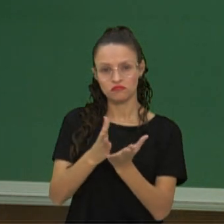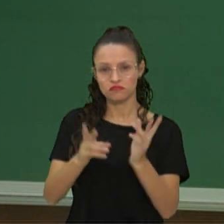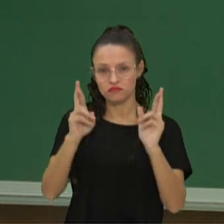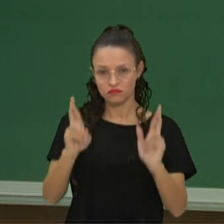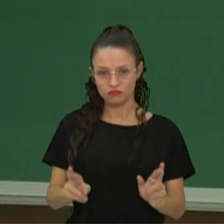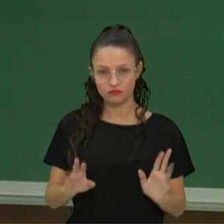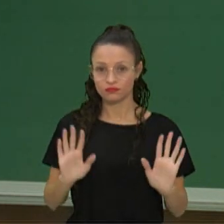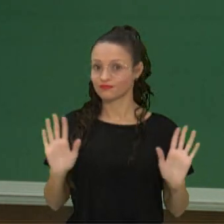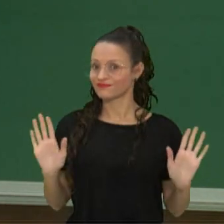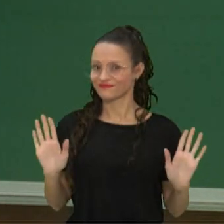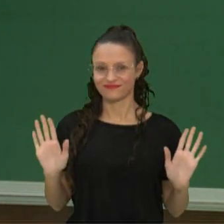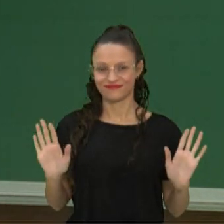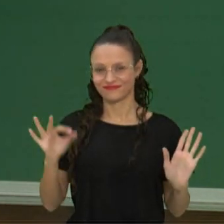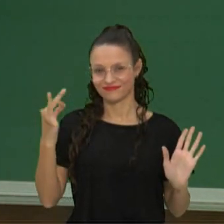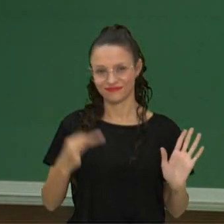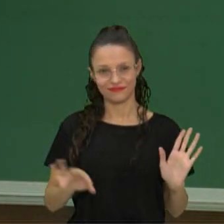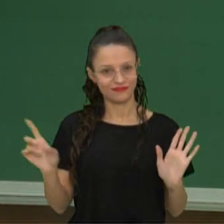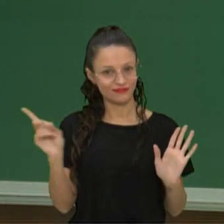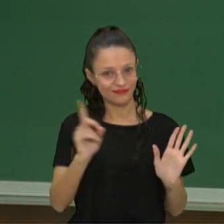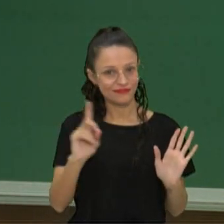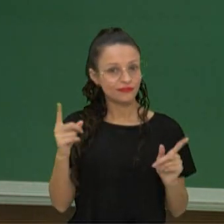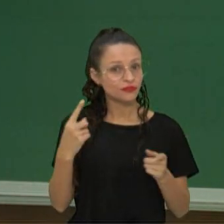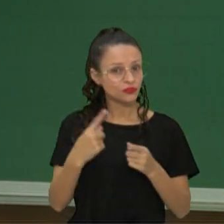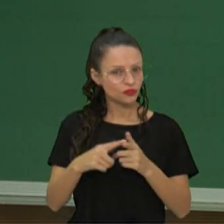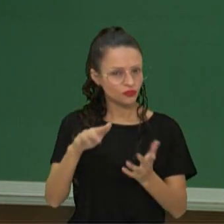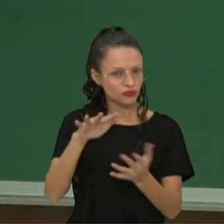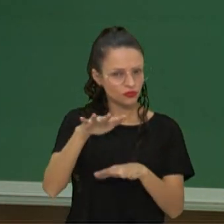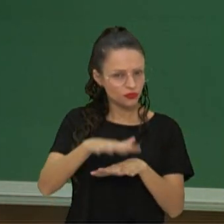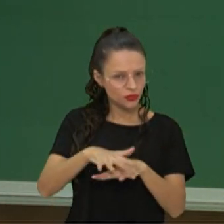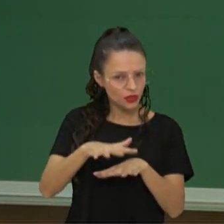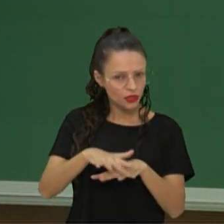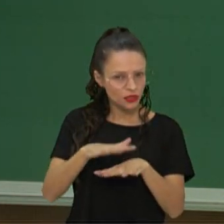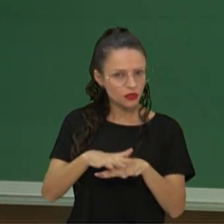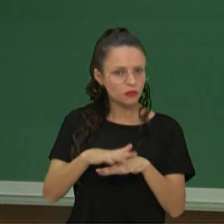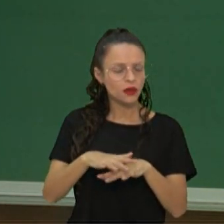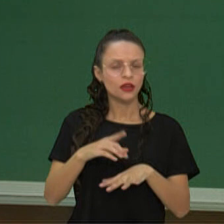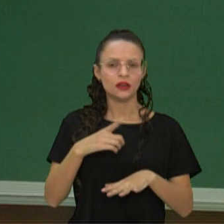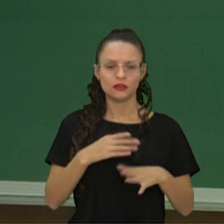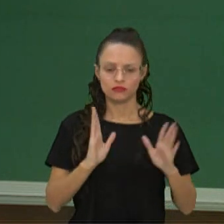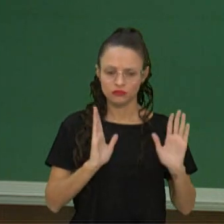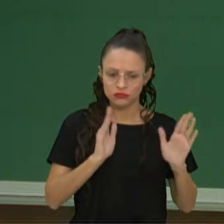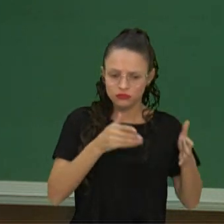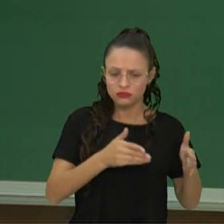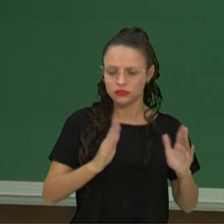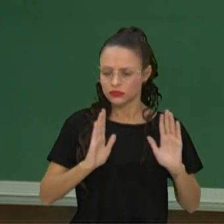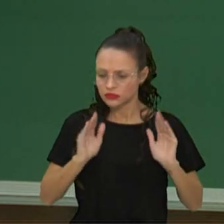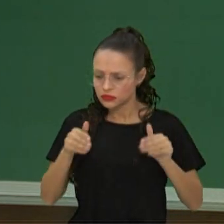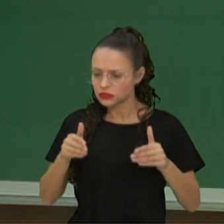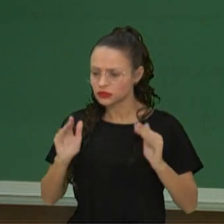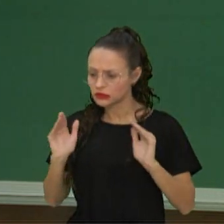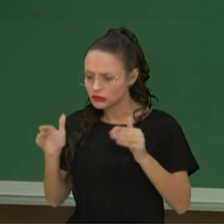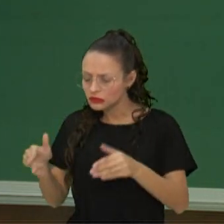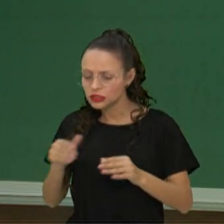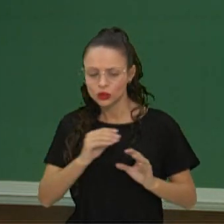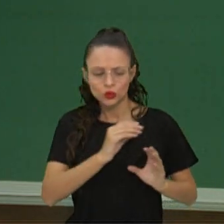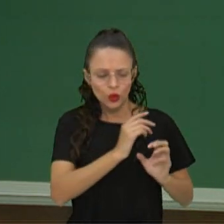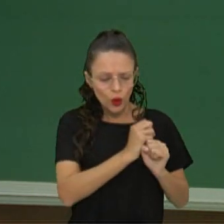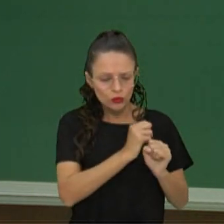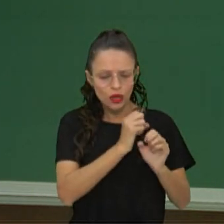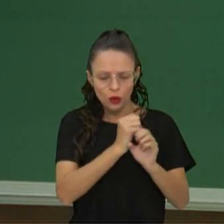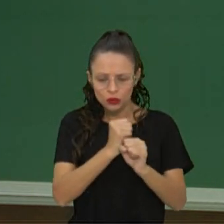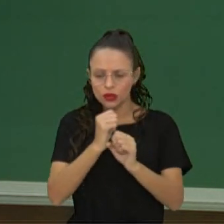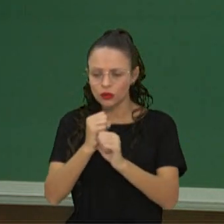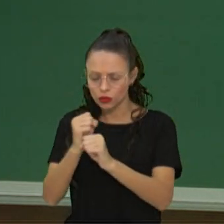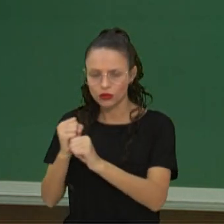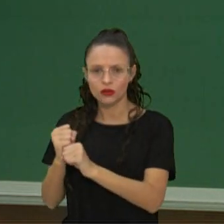Não está certo, né? Por quê? Matemática tem uma maneira, cada coisa que você vai fazer em matemática, cada operação que você vai realizar em